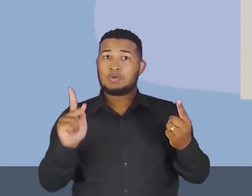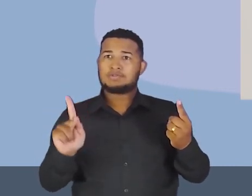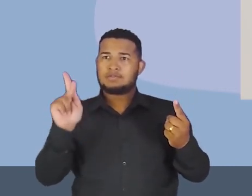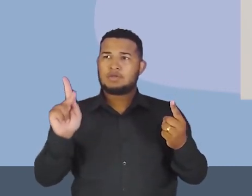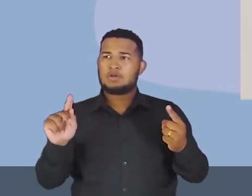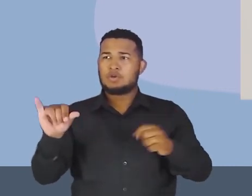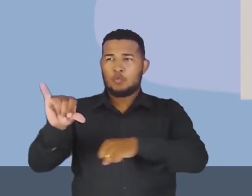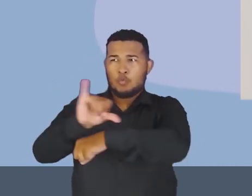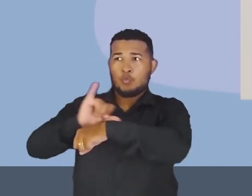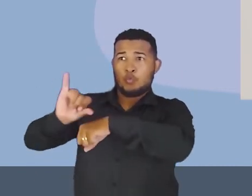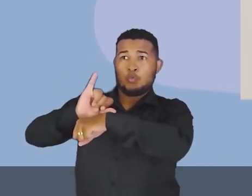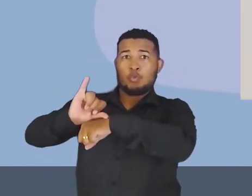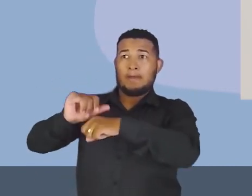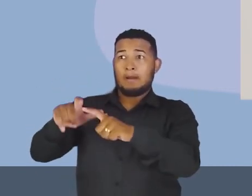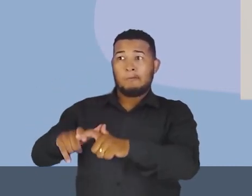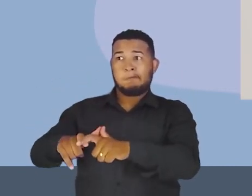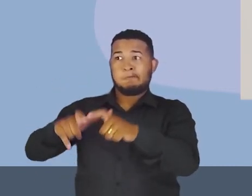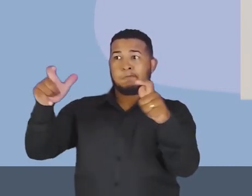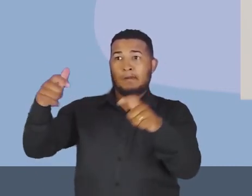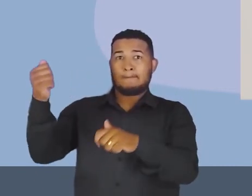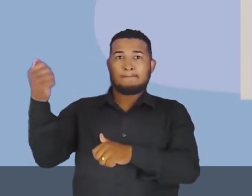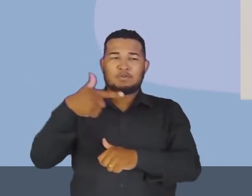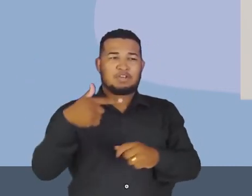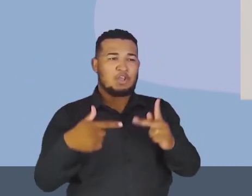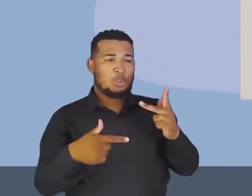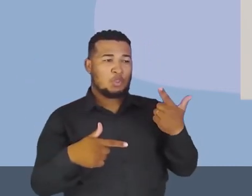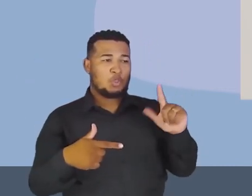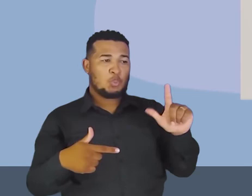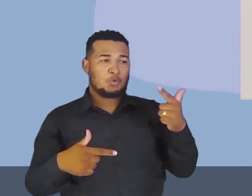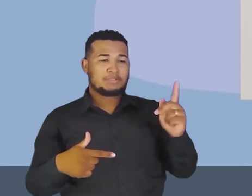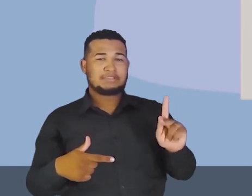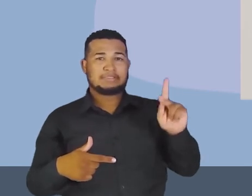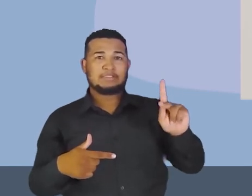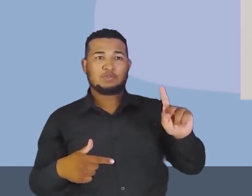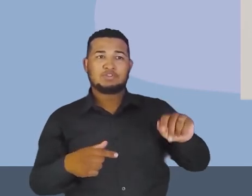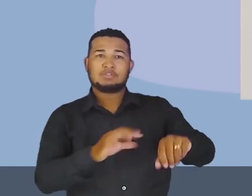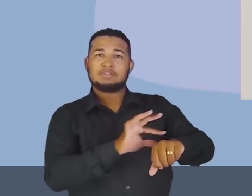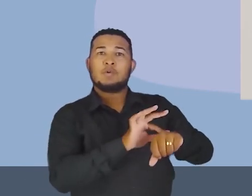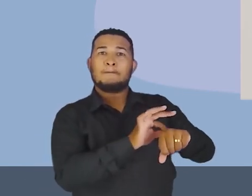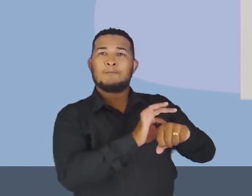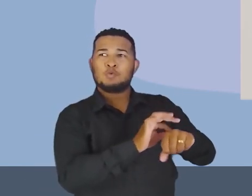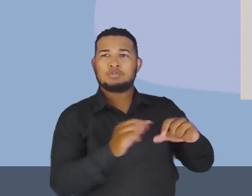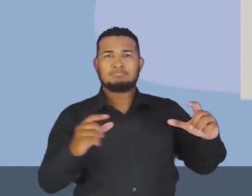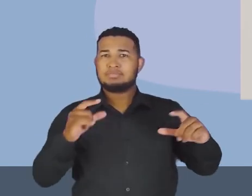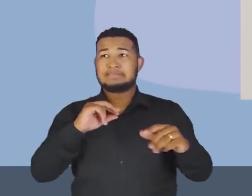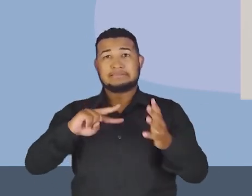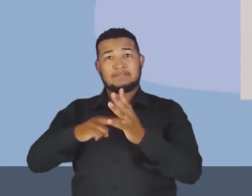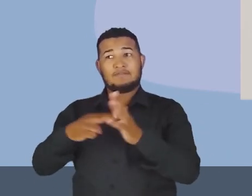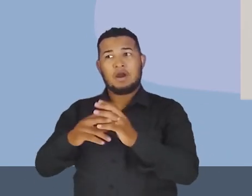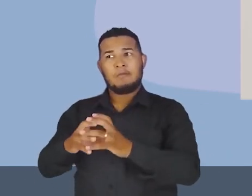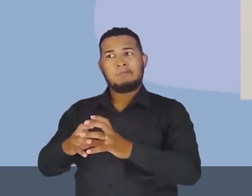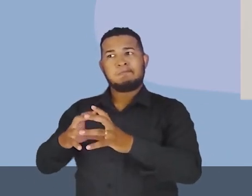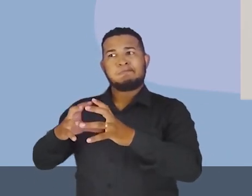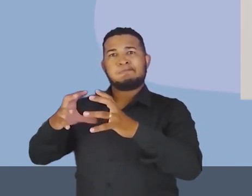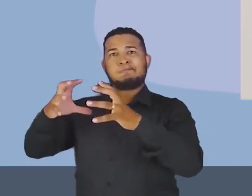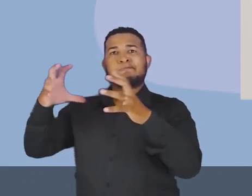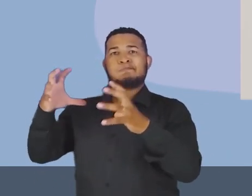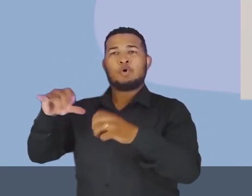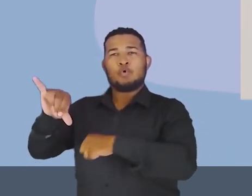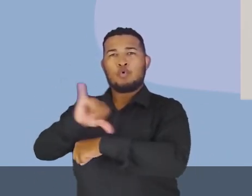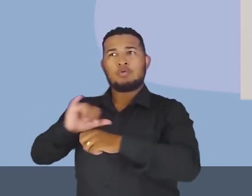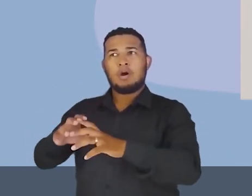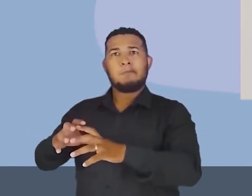muito maior que 2 kg de músculo. Isso faz com que a gordura, né, ela tenha uma dimensão maior no seu corpo e pode